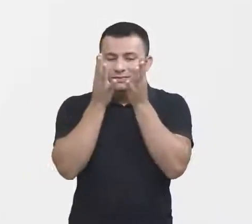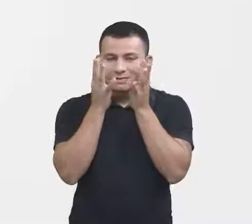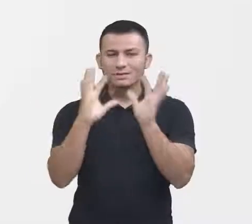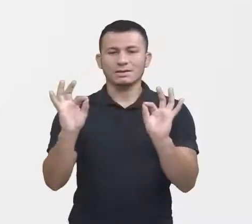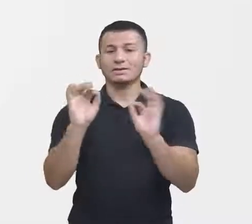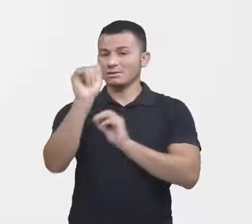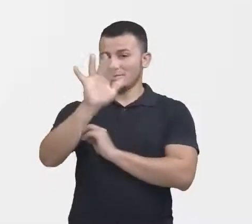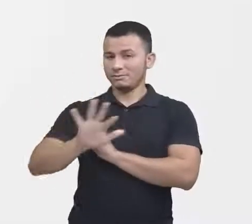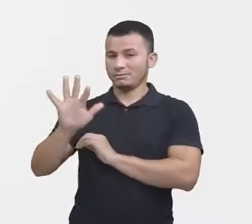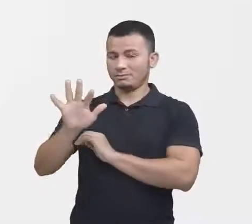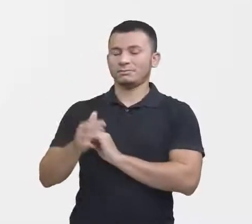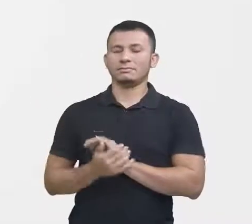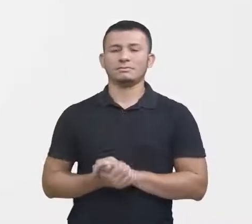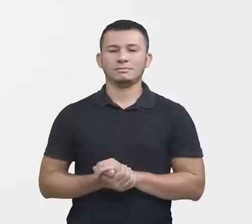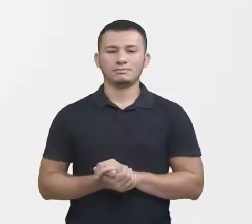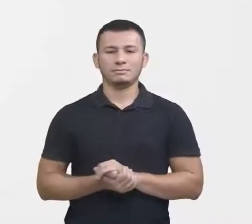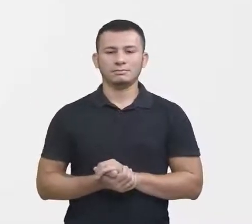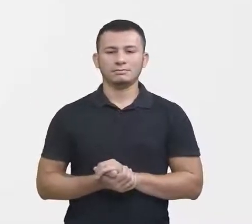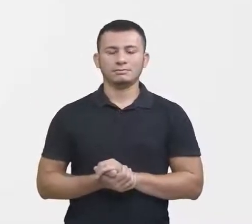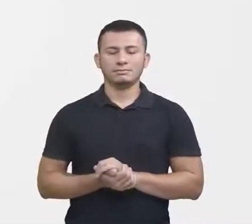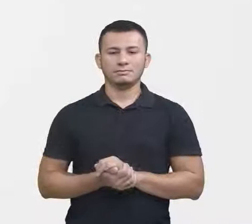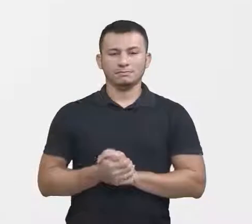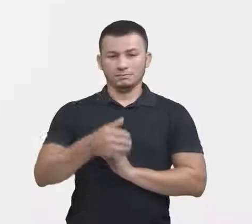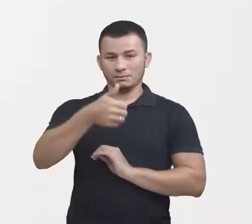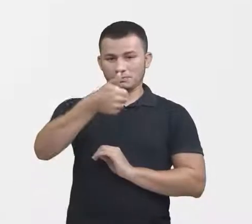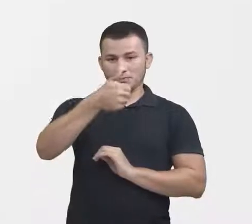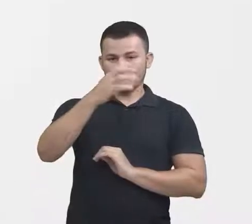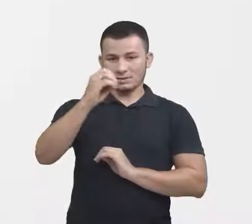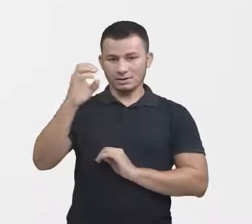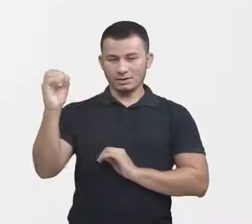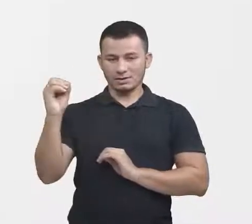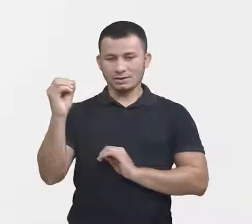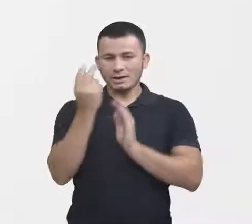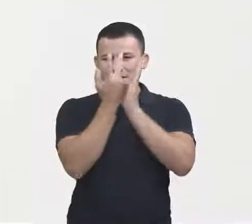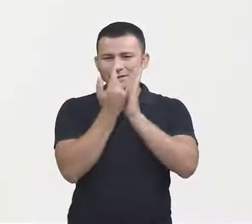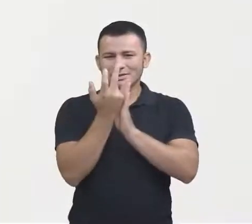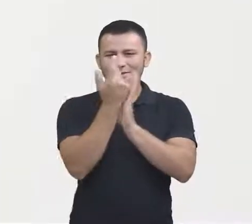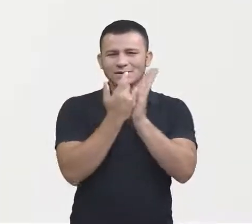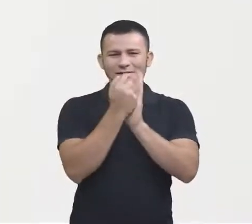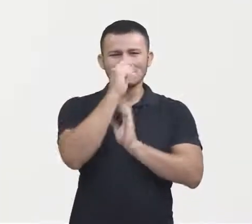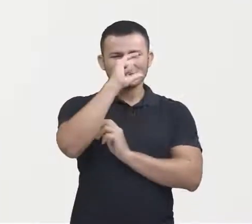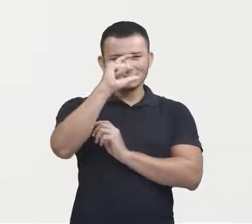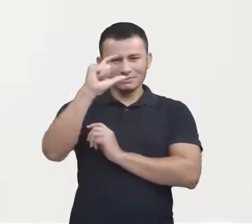nossas imagine ó eu tenho 100 figurinhas é